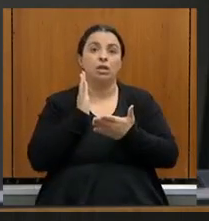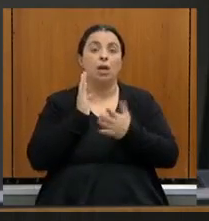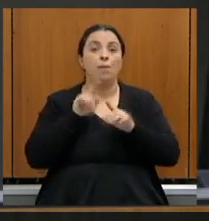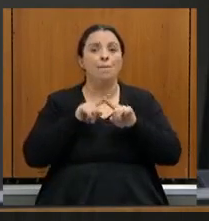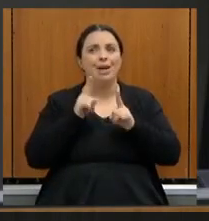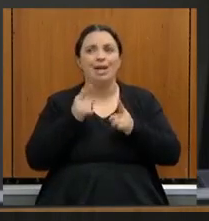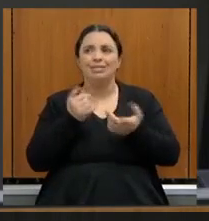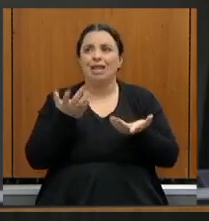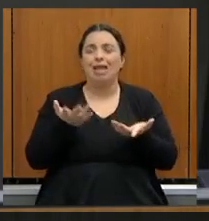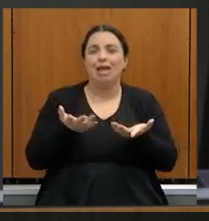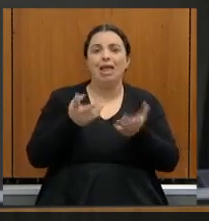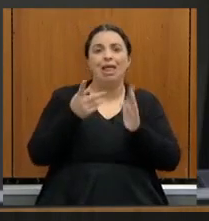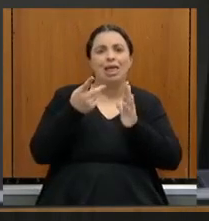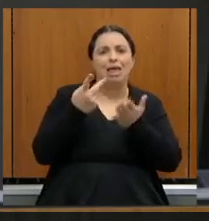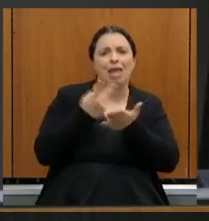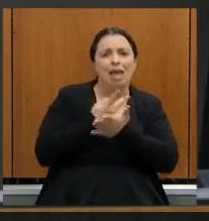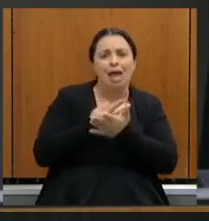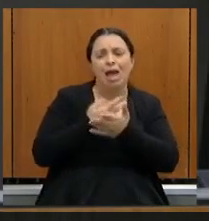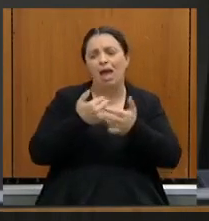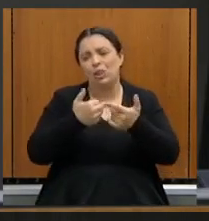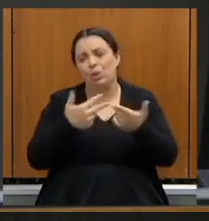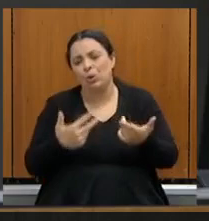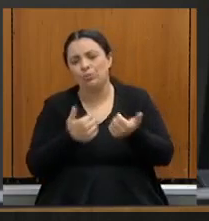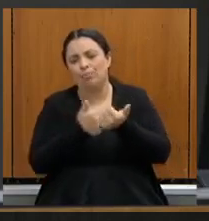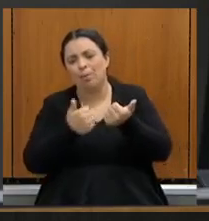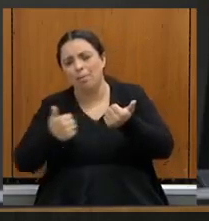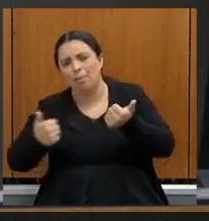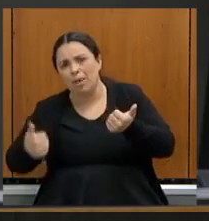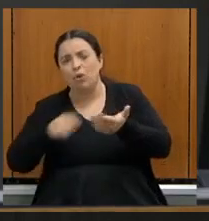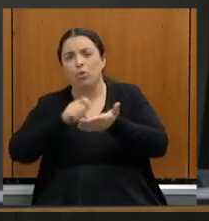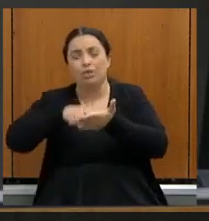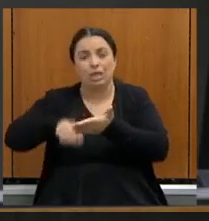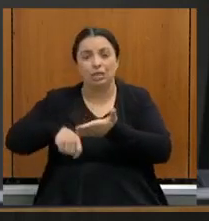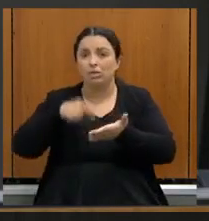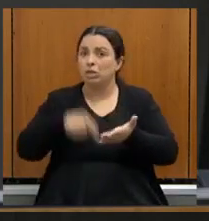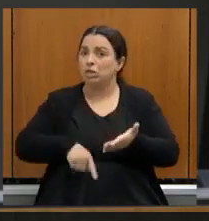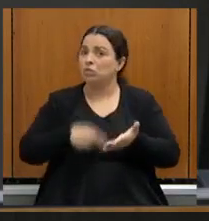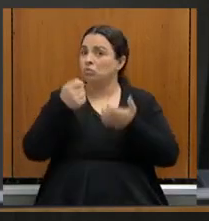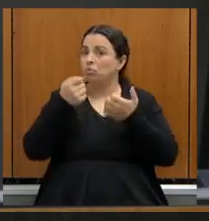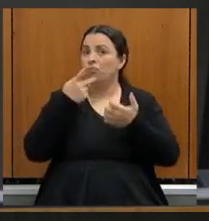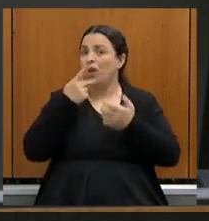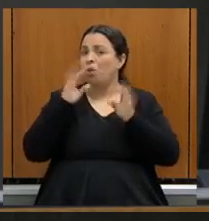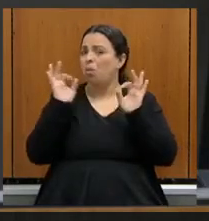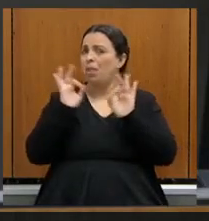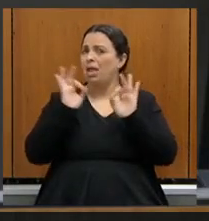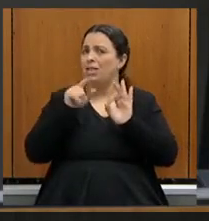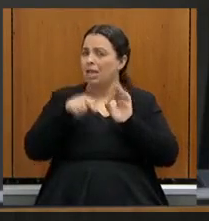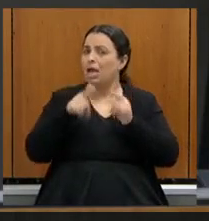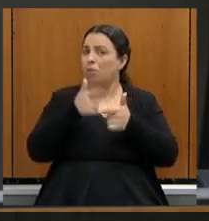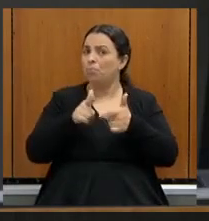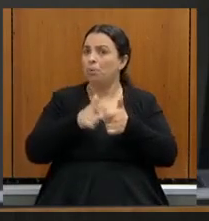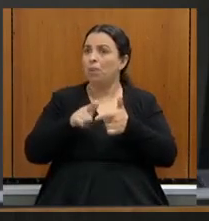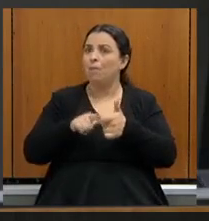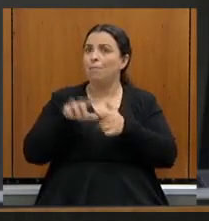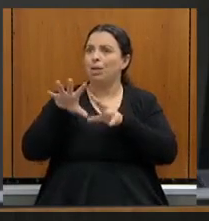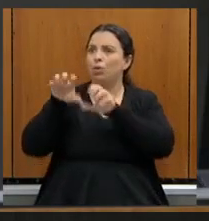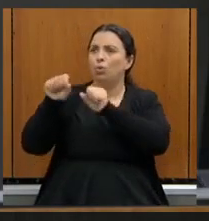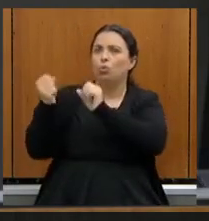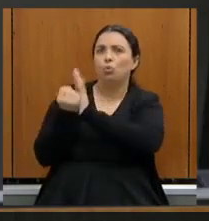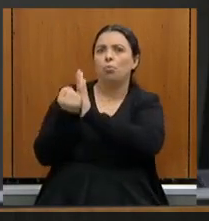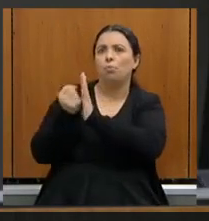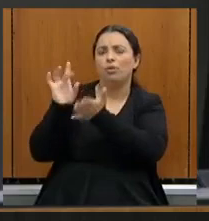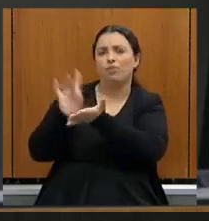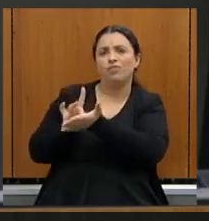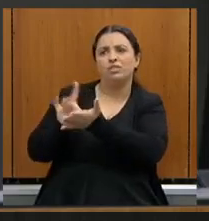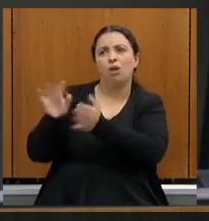contratação, essas questões foram apontadas como um problema para que isso pudesse ser pautado. Eu